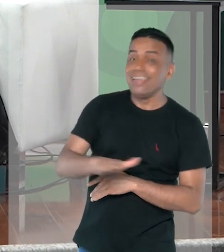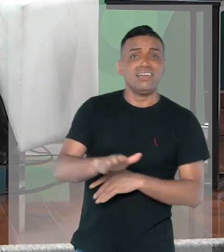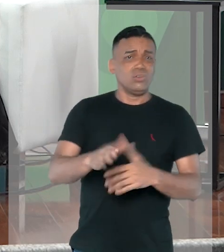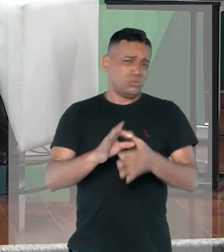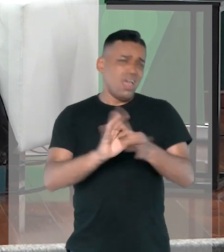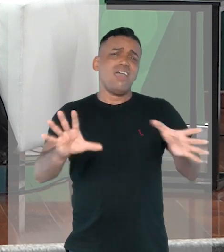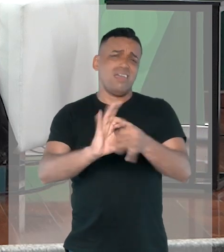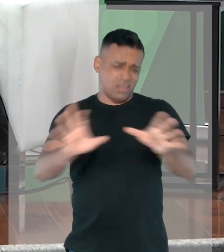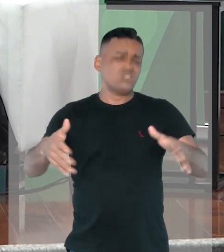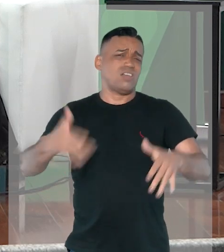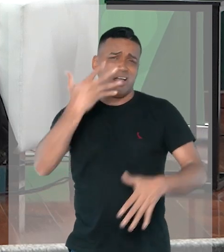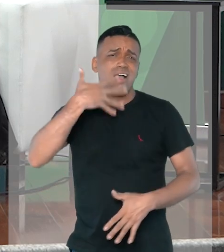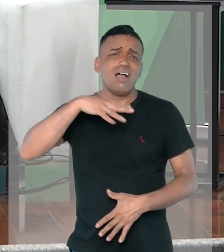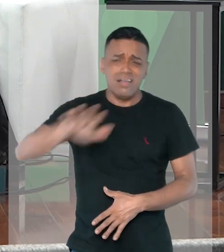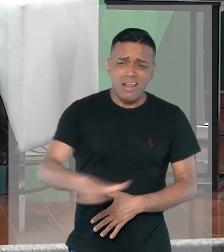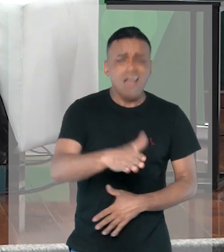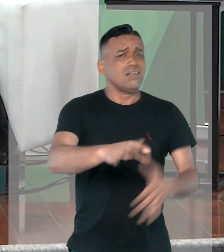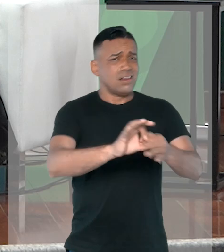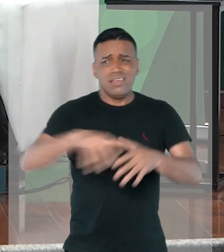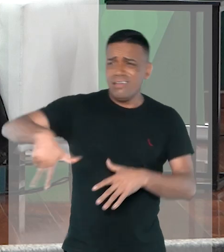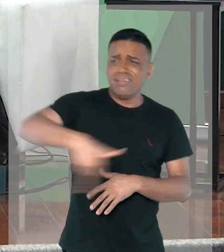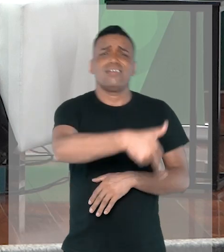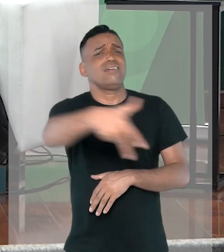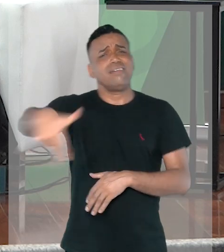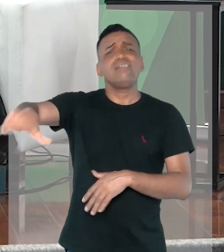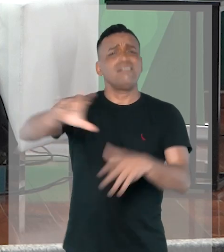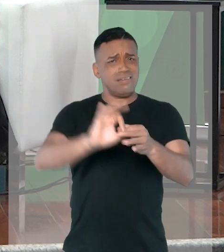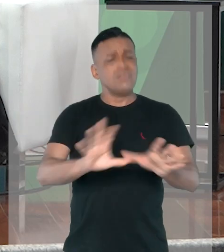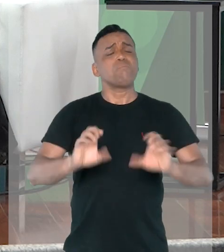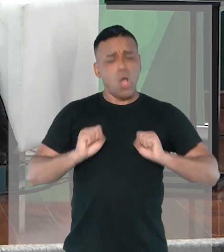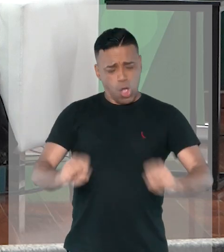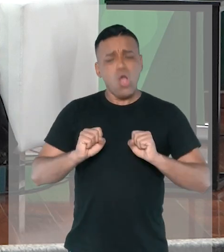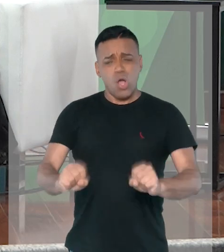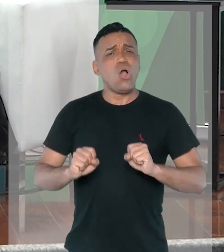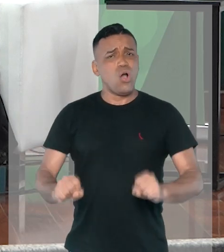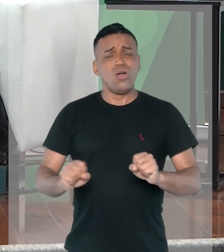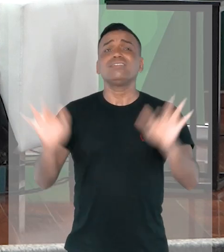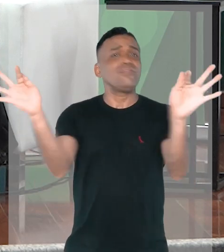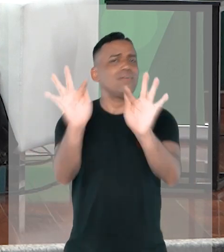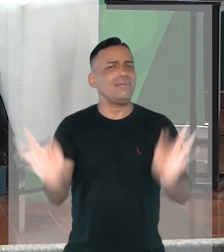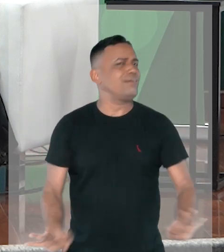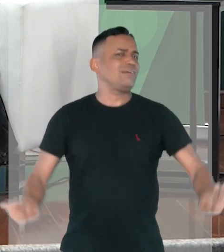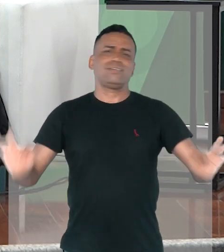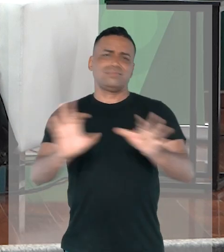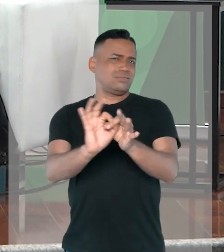Deixa o que, coitadinho. Deixa ele solto. Solta, solta, ela está feliz,